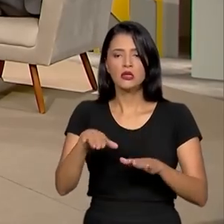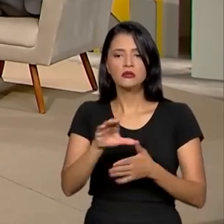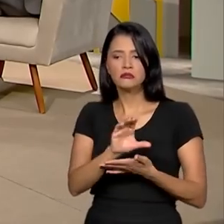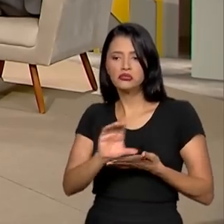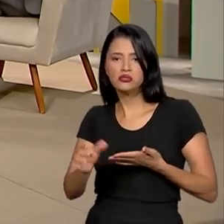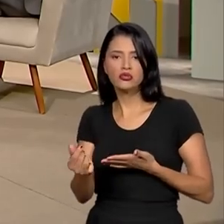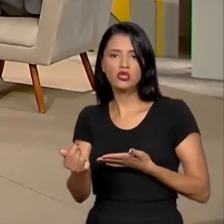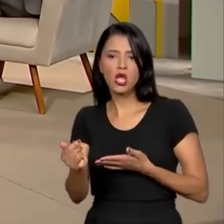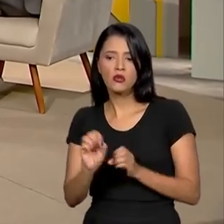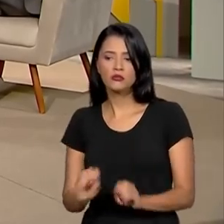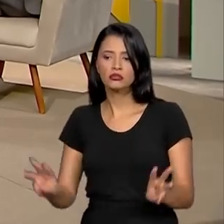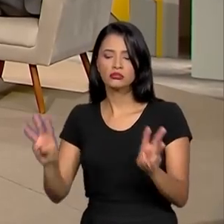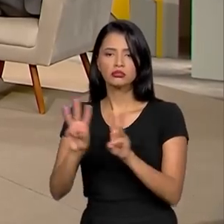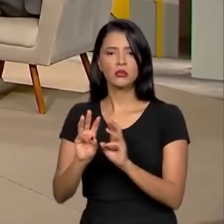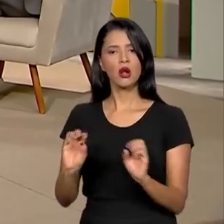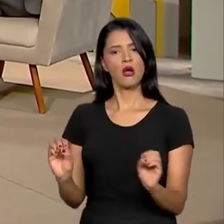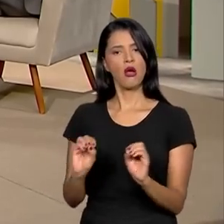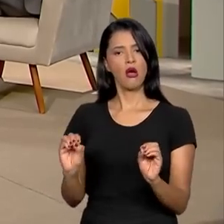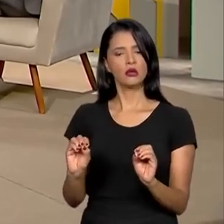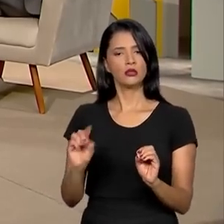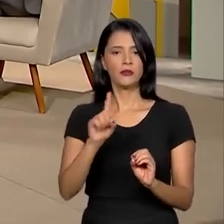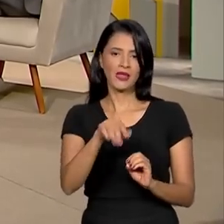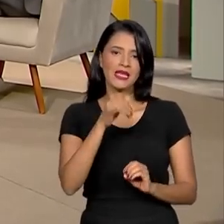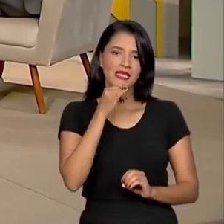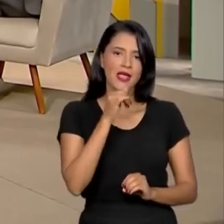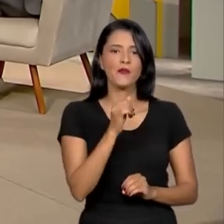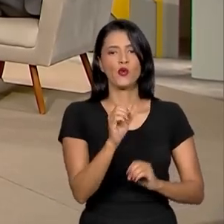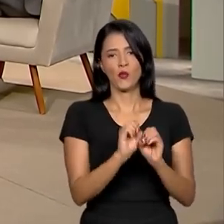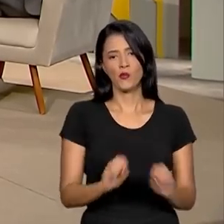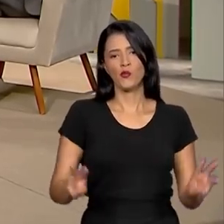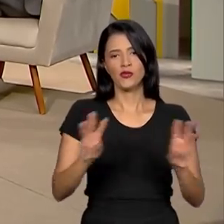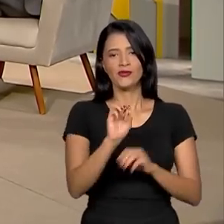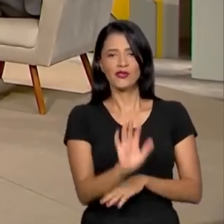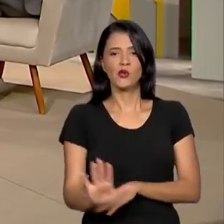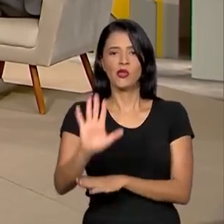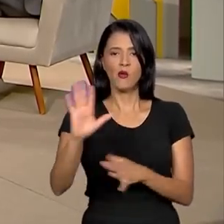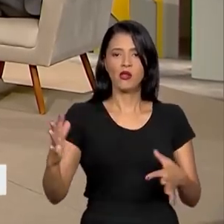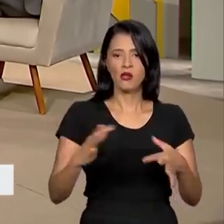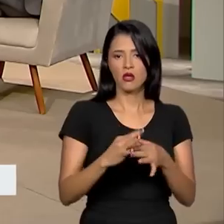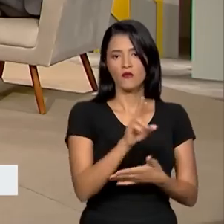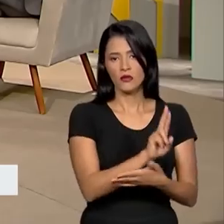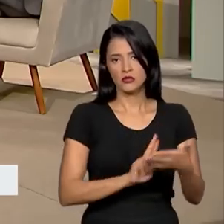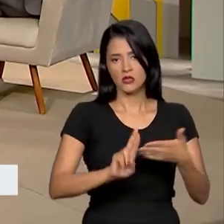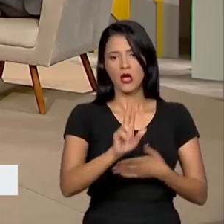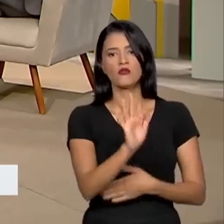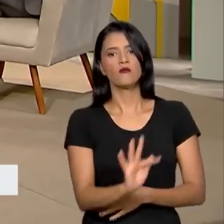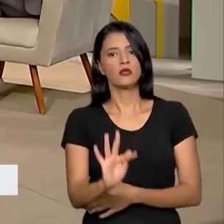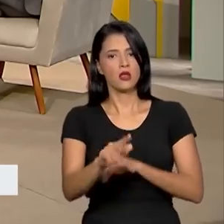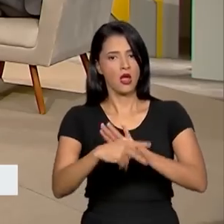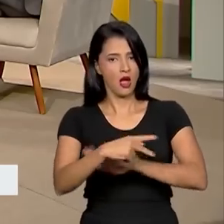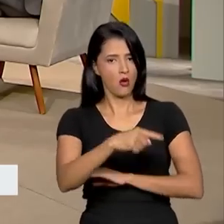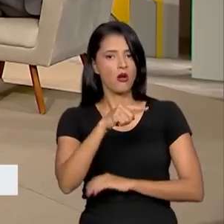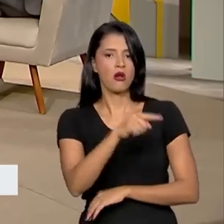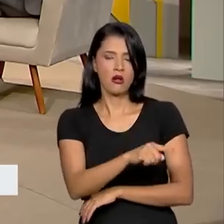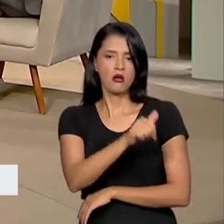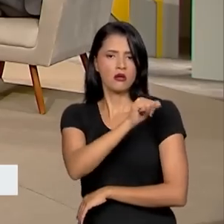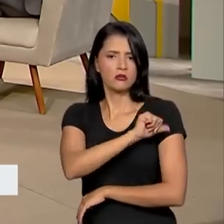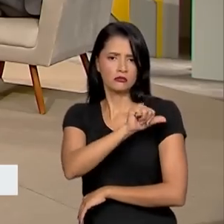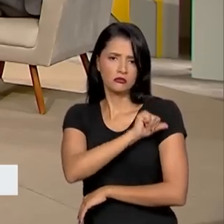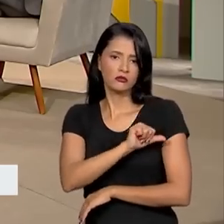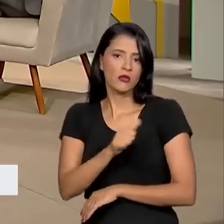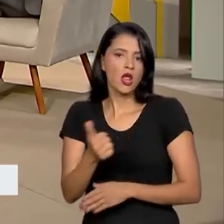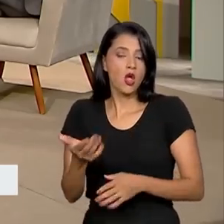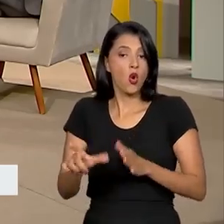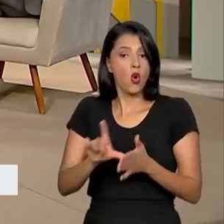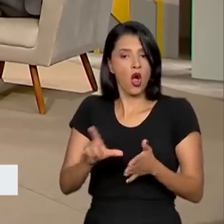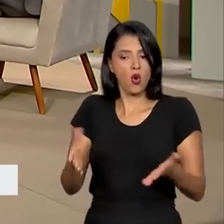museu. O Museu Nacional, por exemplo, é um museu ligado à Universidade Federal do Rio de Janeiro. Essa é uma interlocução que já melhorou